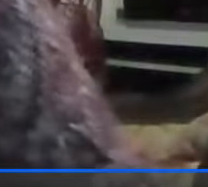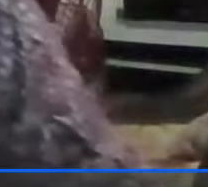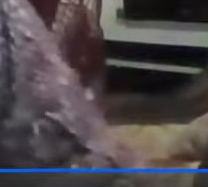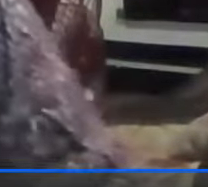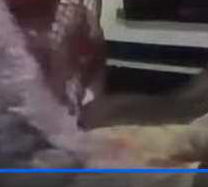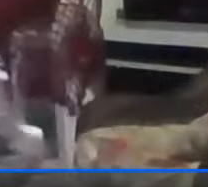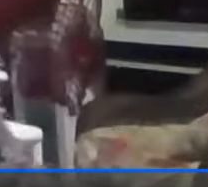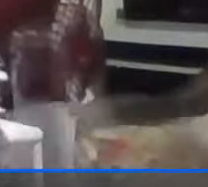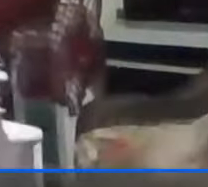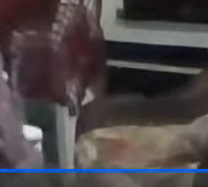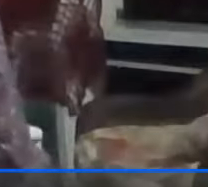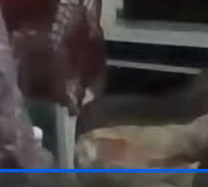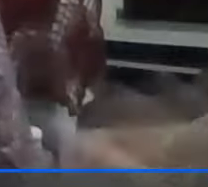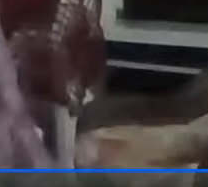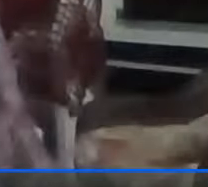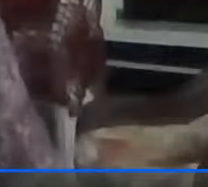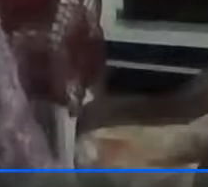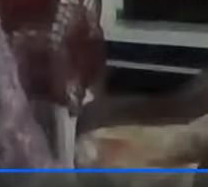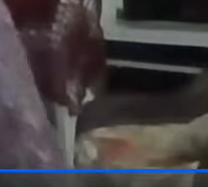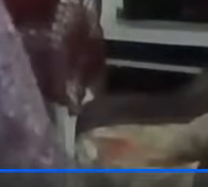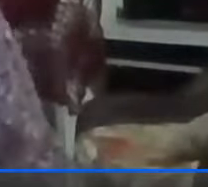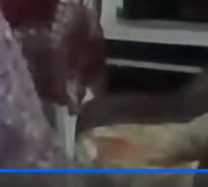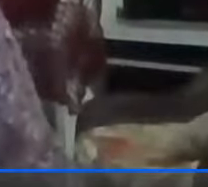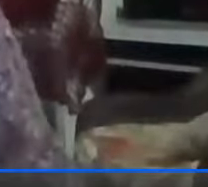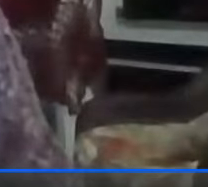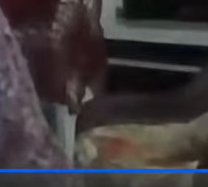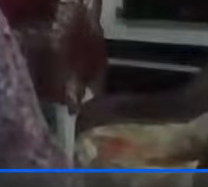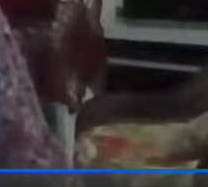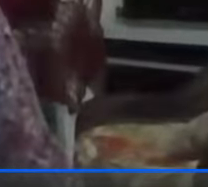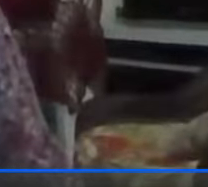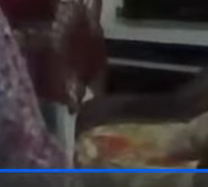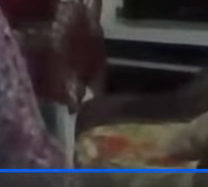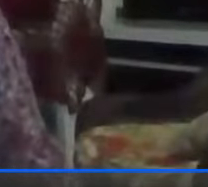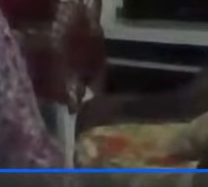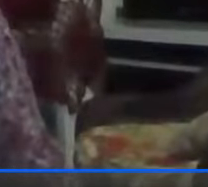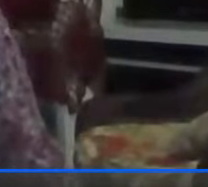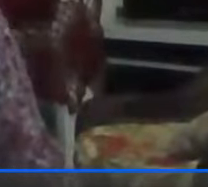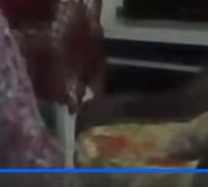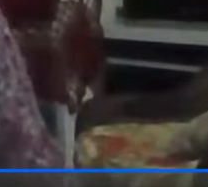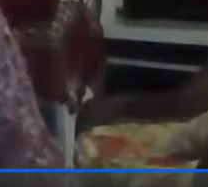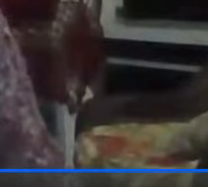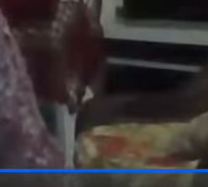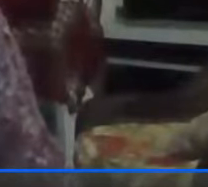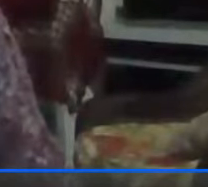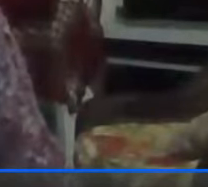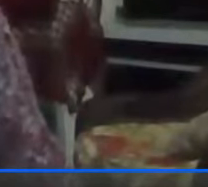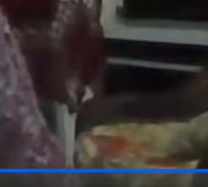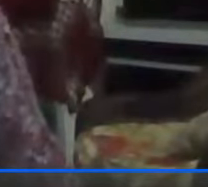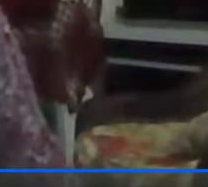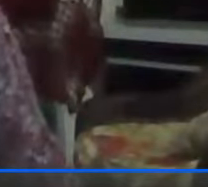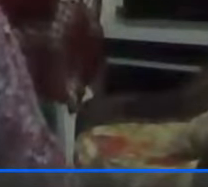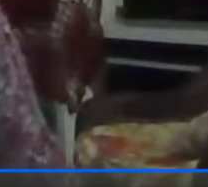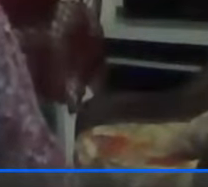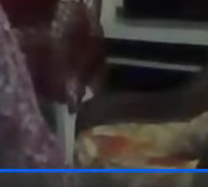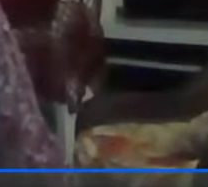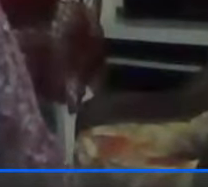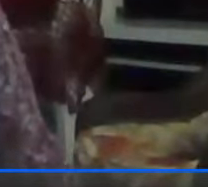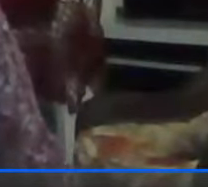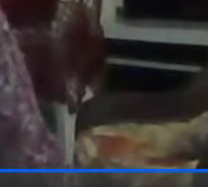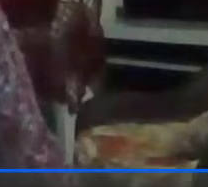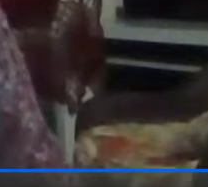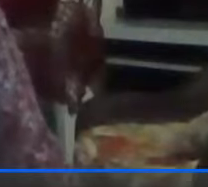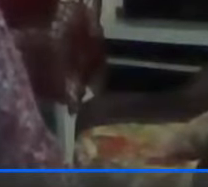públicas, né? Tem as públicas comunitárias e as públicas públicas. Não sei se a SMED gostaria de fazer alguma observação sobre esse